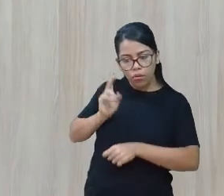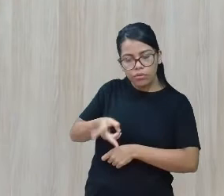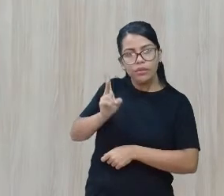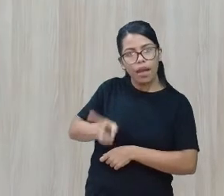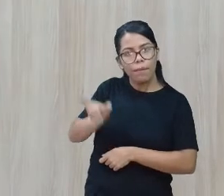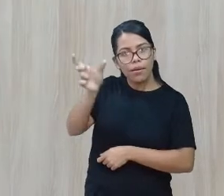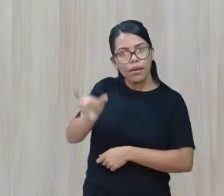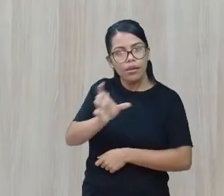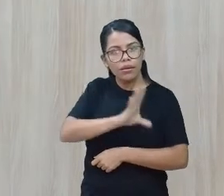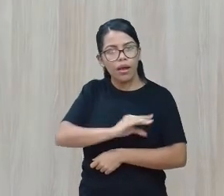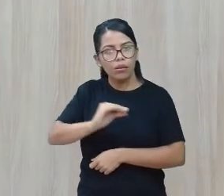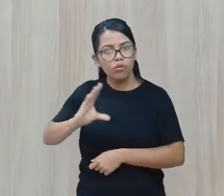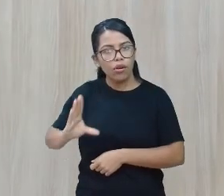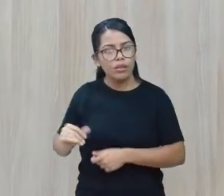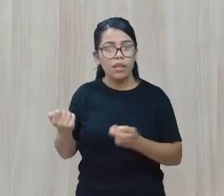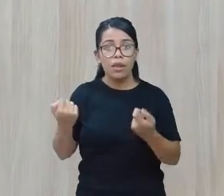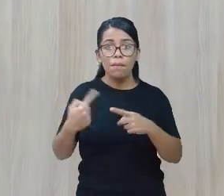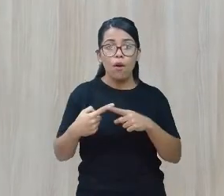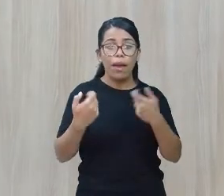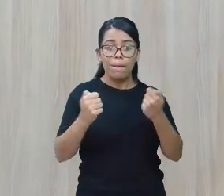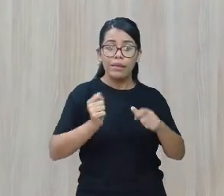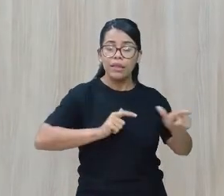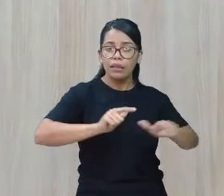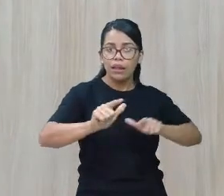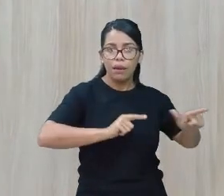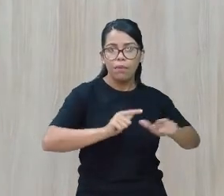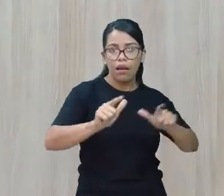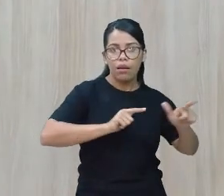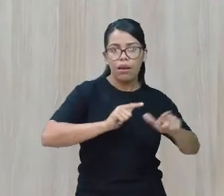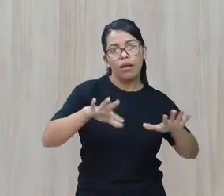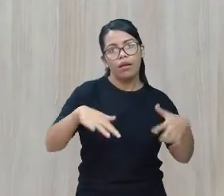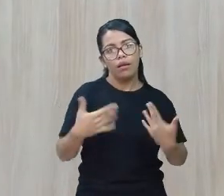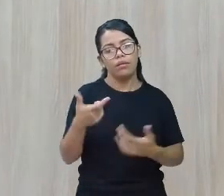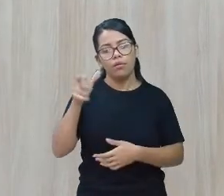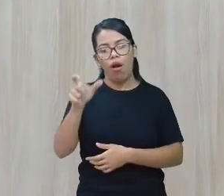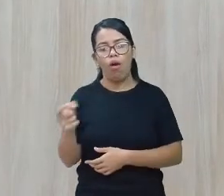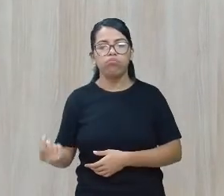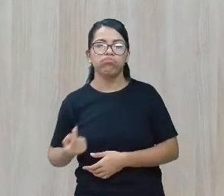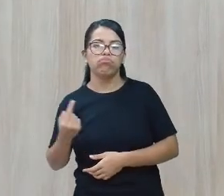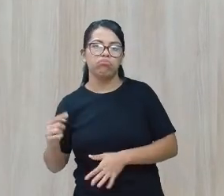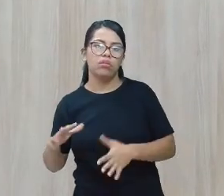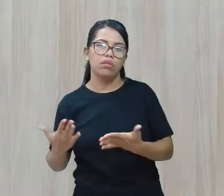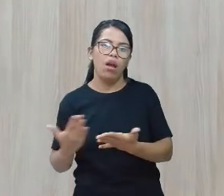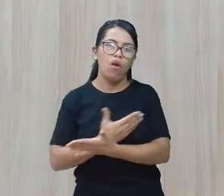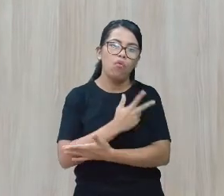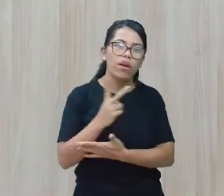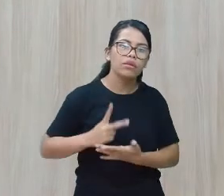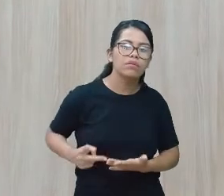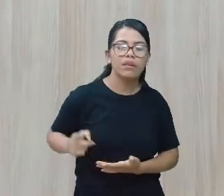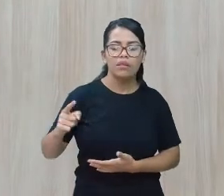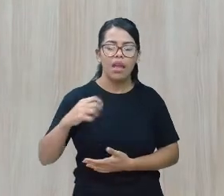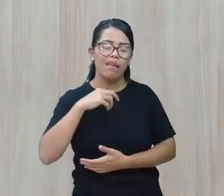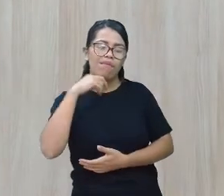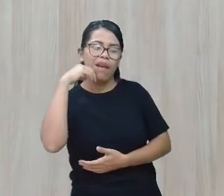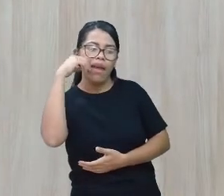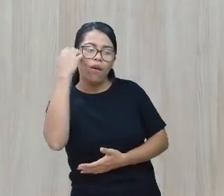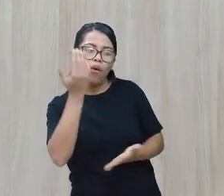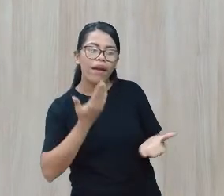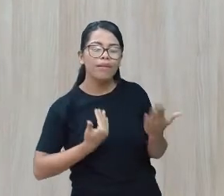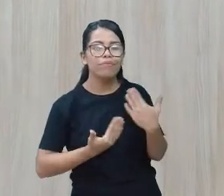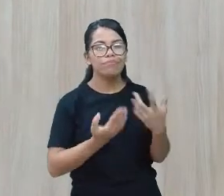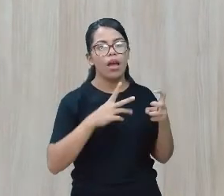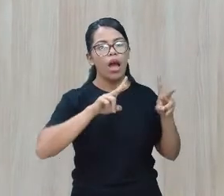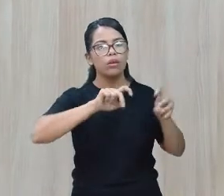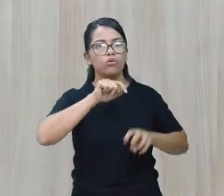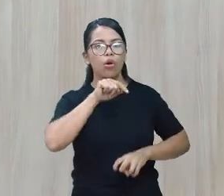tem tempo mais para conversar, não tem aquele diálogo. Às vezes os jovens têm vergonha de conversar com os pais. Procura teu